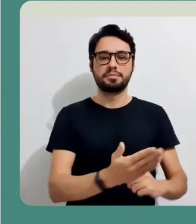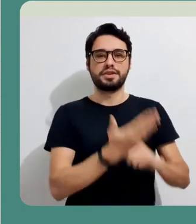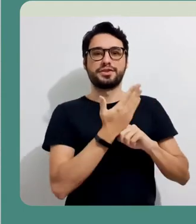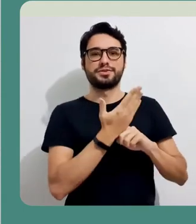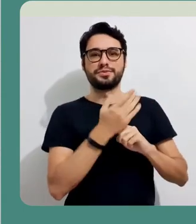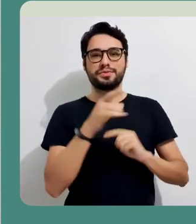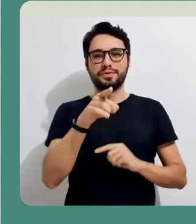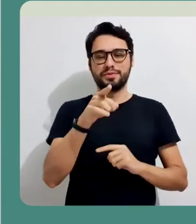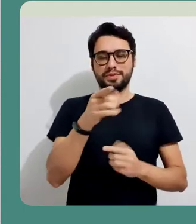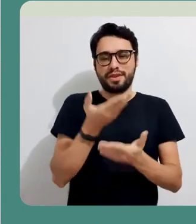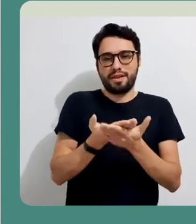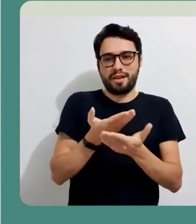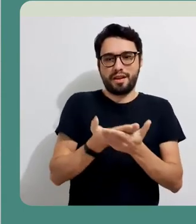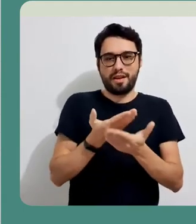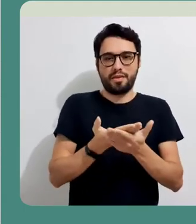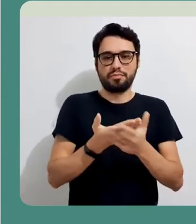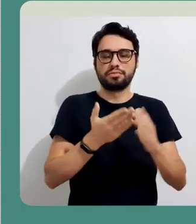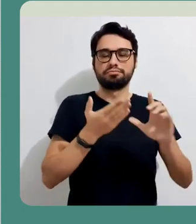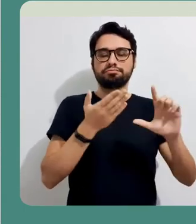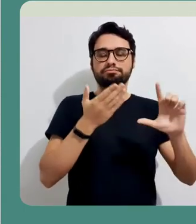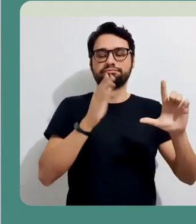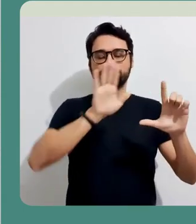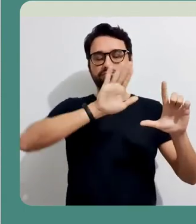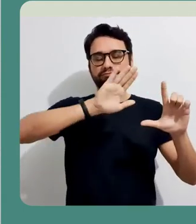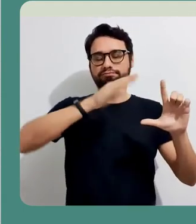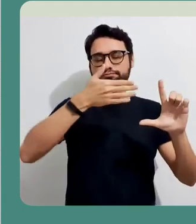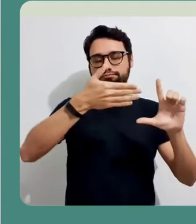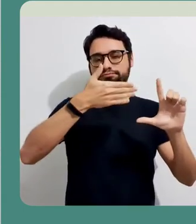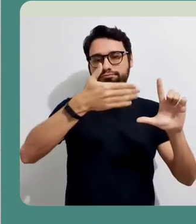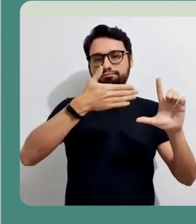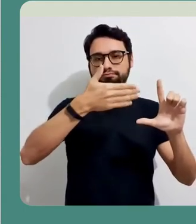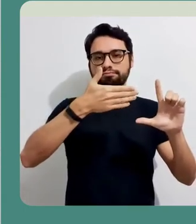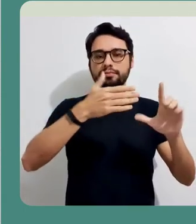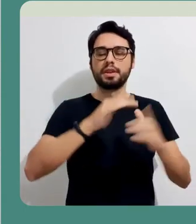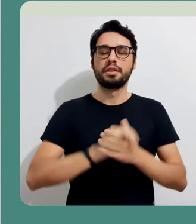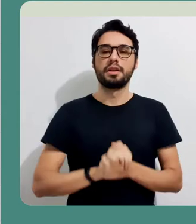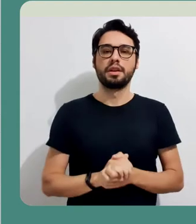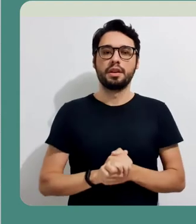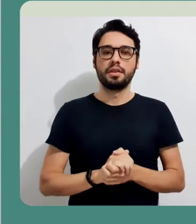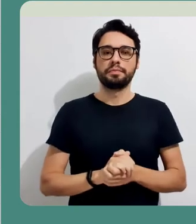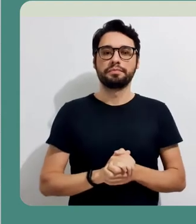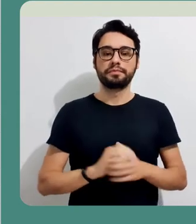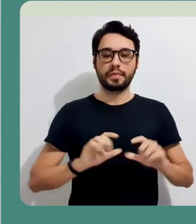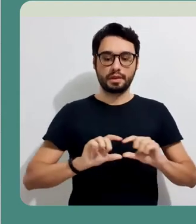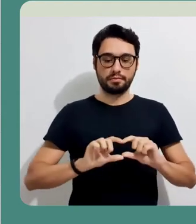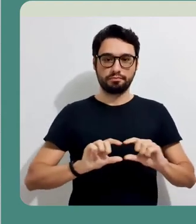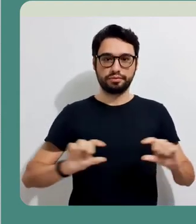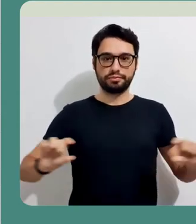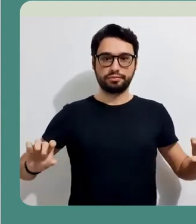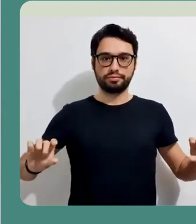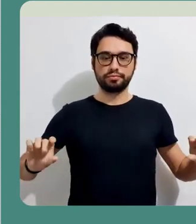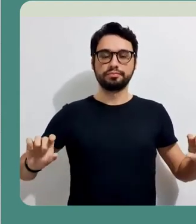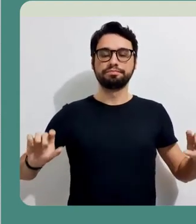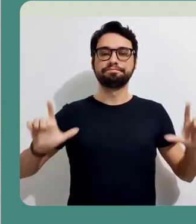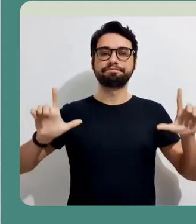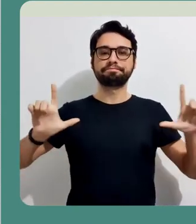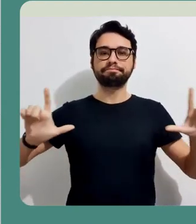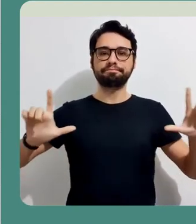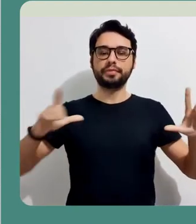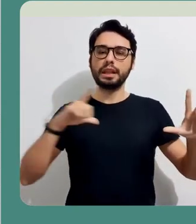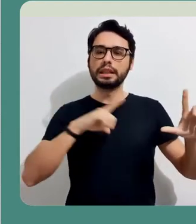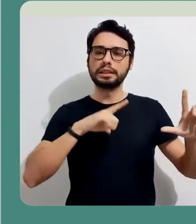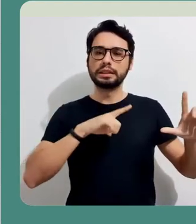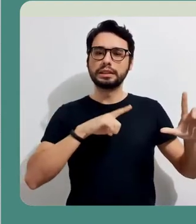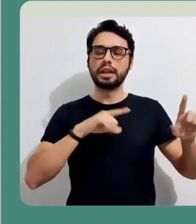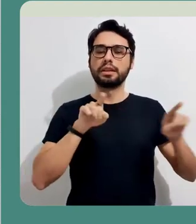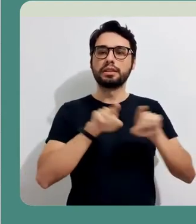sua gravação para sua geração do vídeo aula e aqui na parte inferior da tela Então a gente